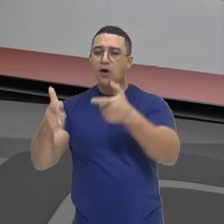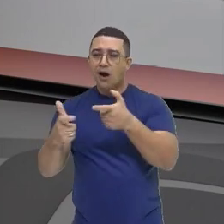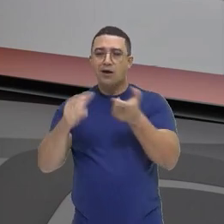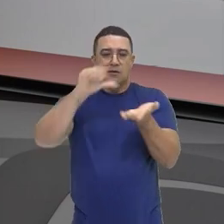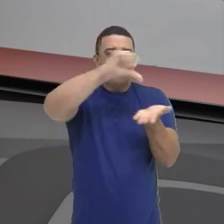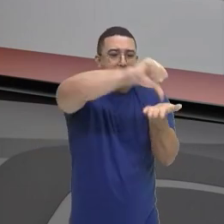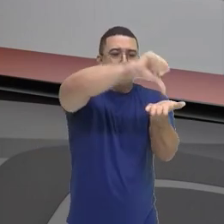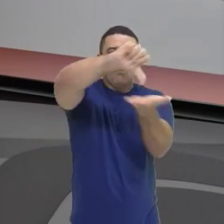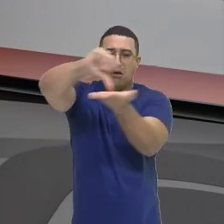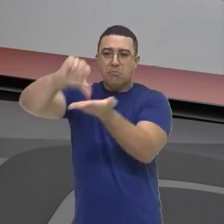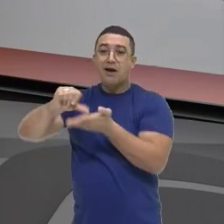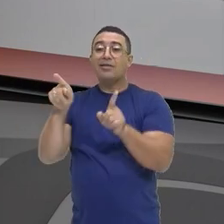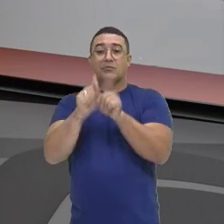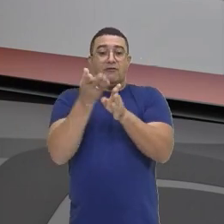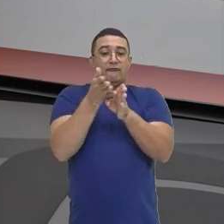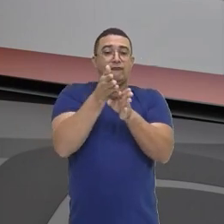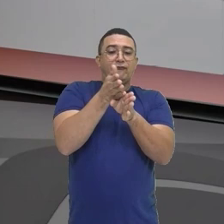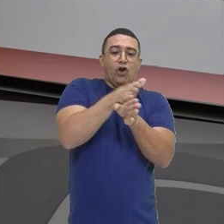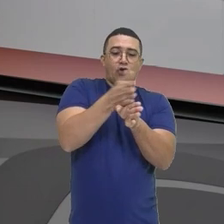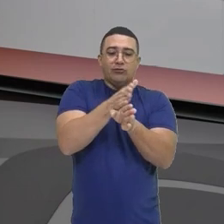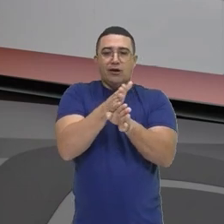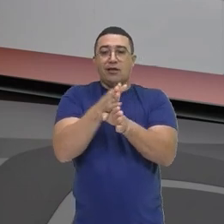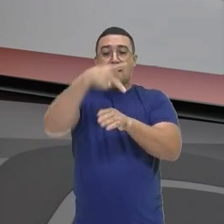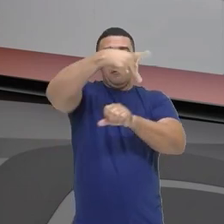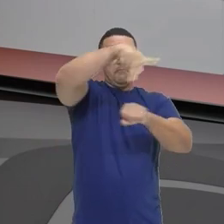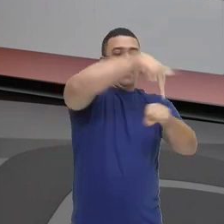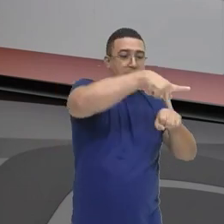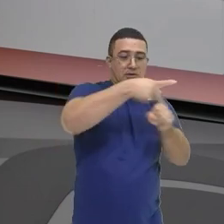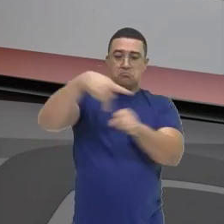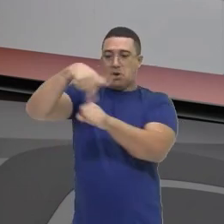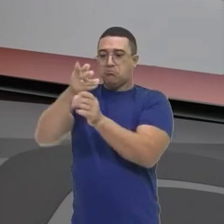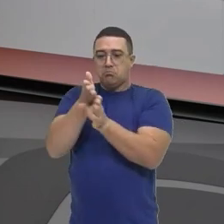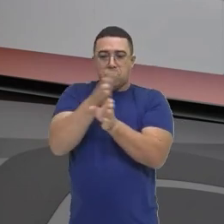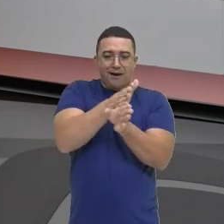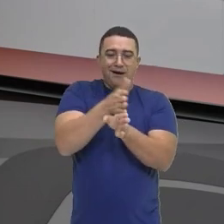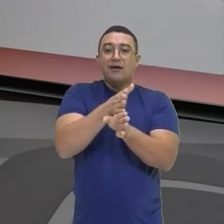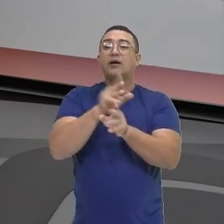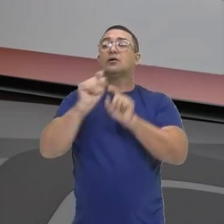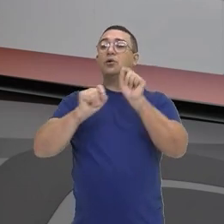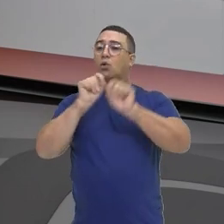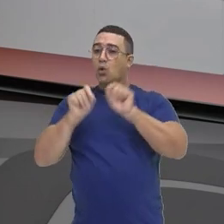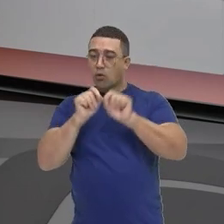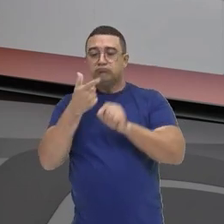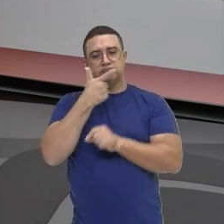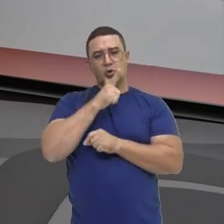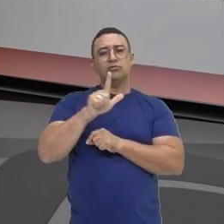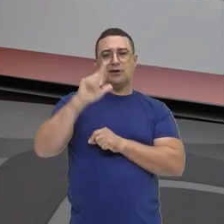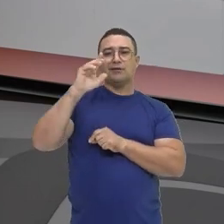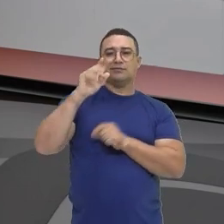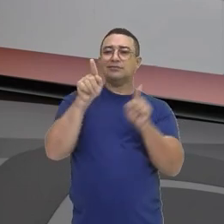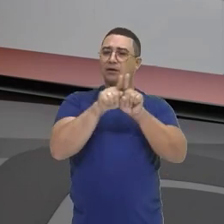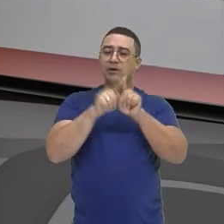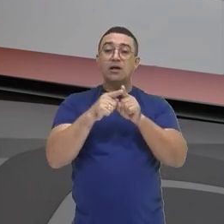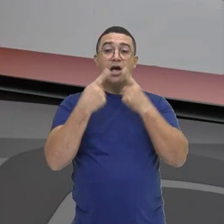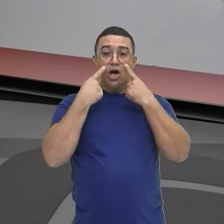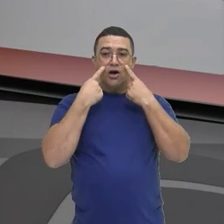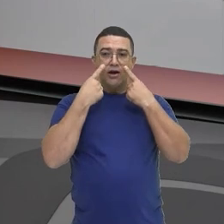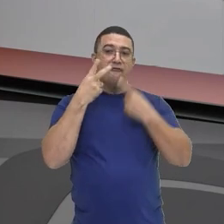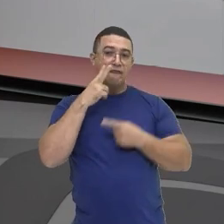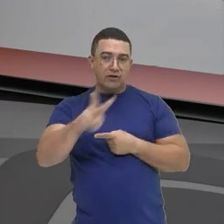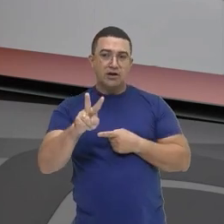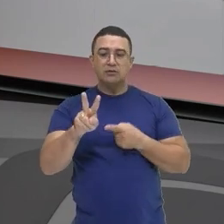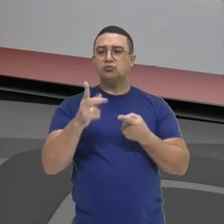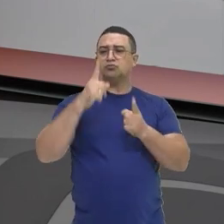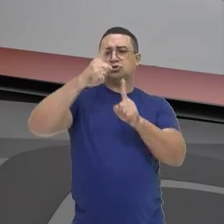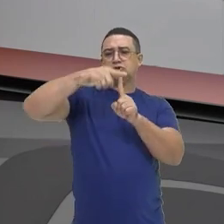situados, as fronteiras que fazem com cada um desses continentes, né? A gente consegue também localizar aí os